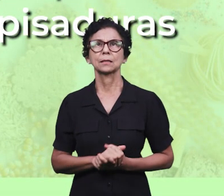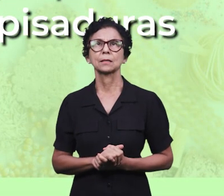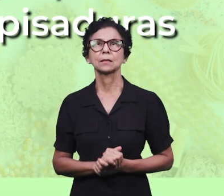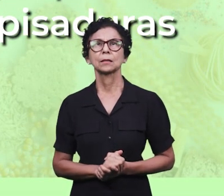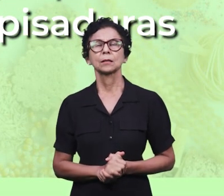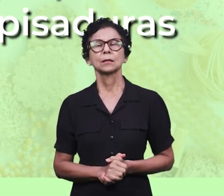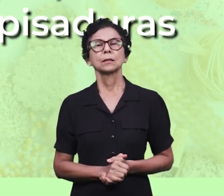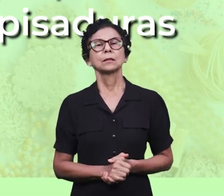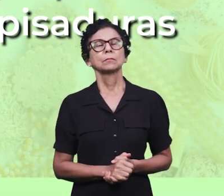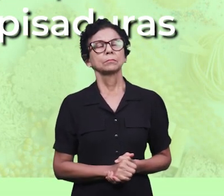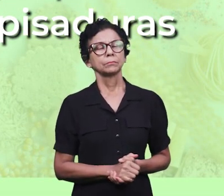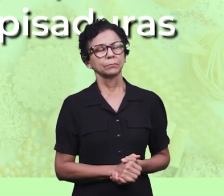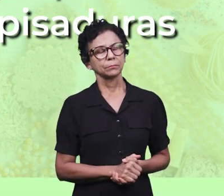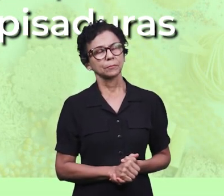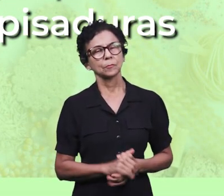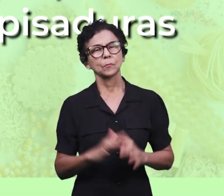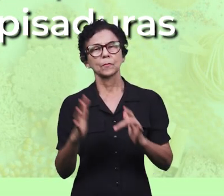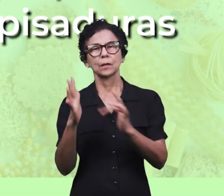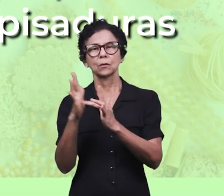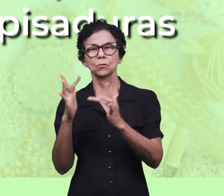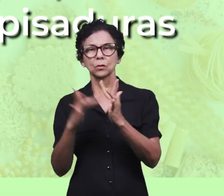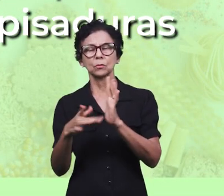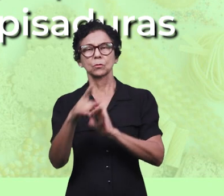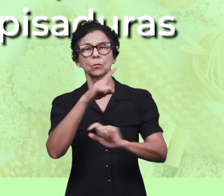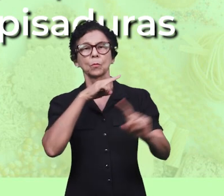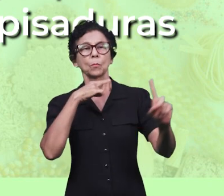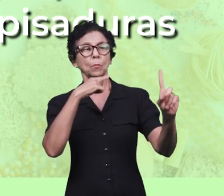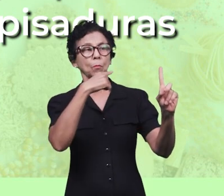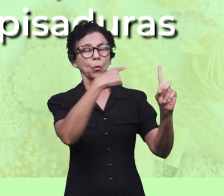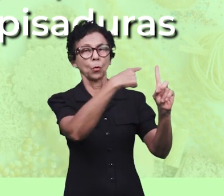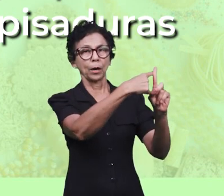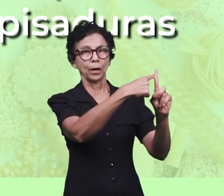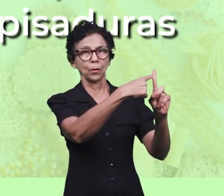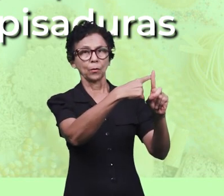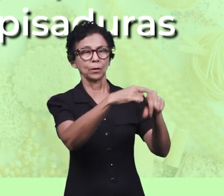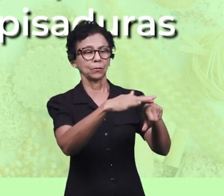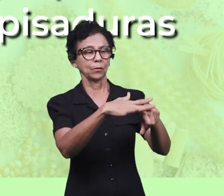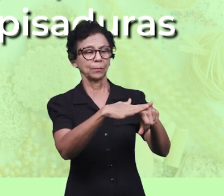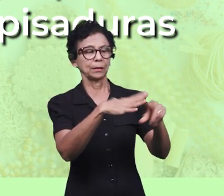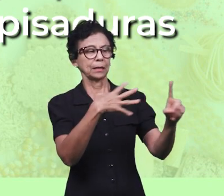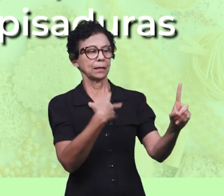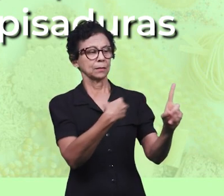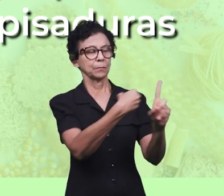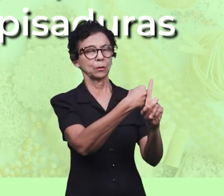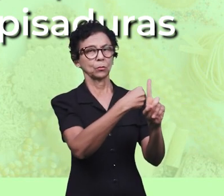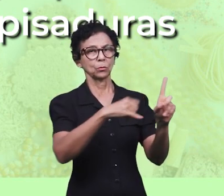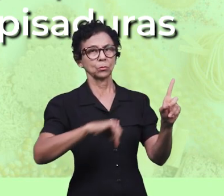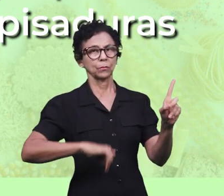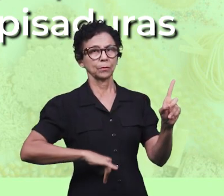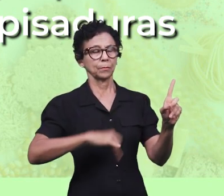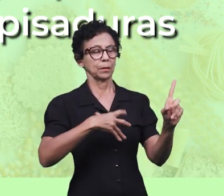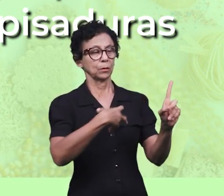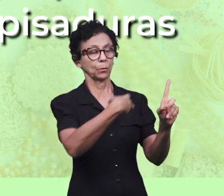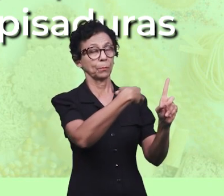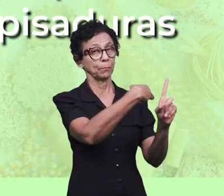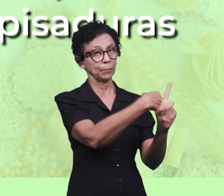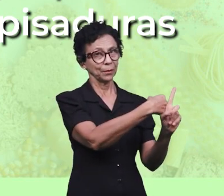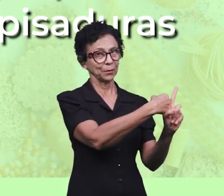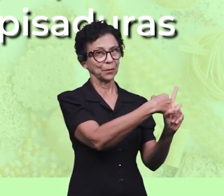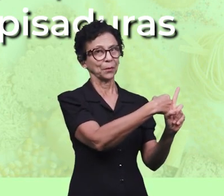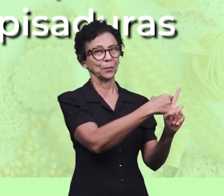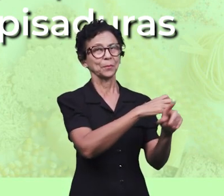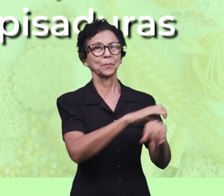verdadeiramente, Ele tomou sobre si as nossas enfermidades e as nossas dores levou sobre si. E nós